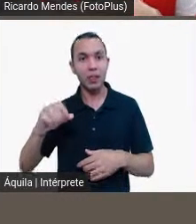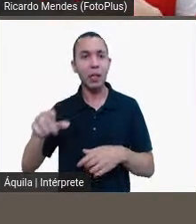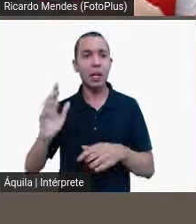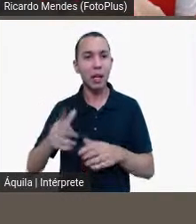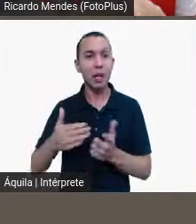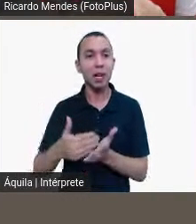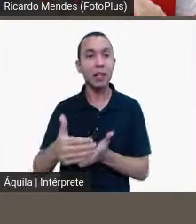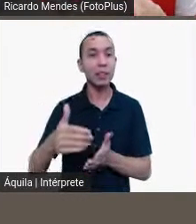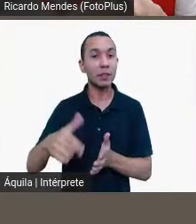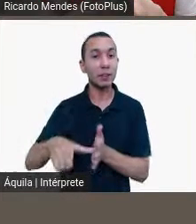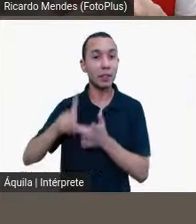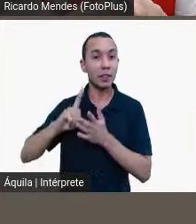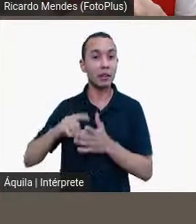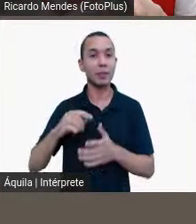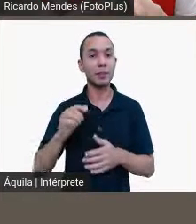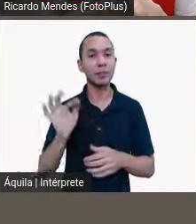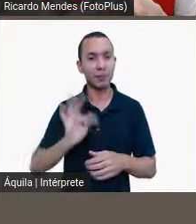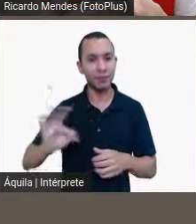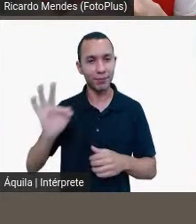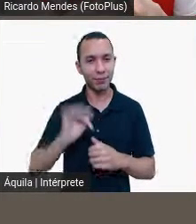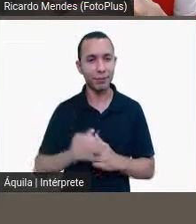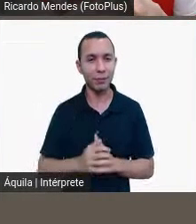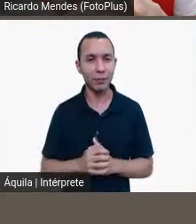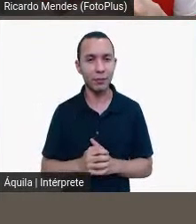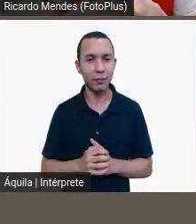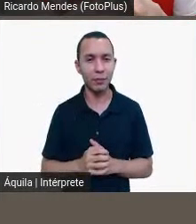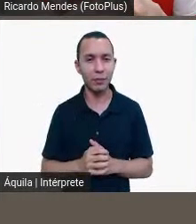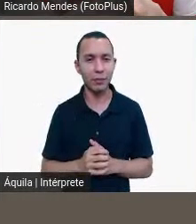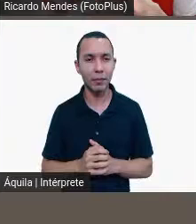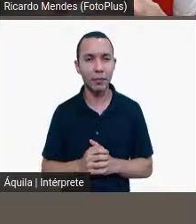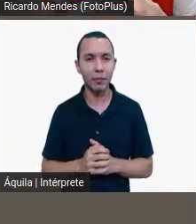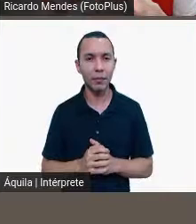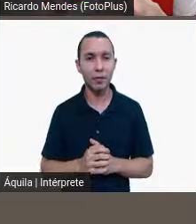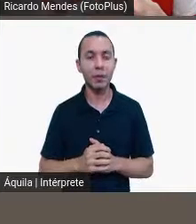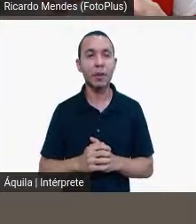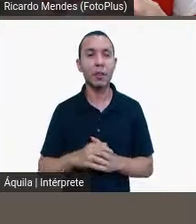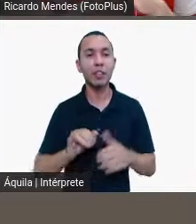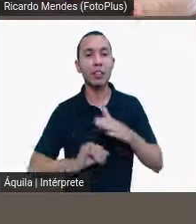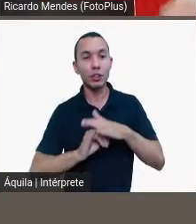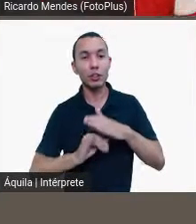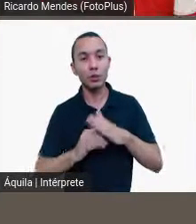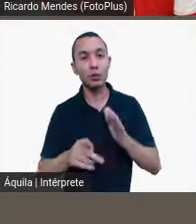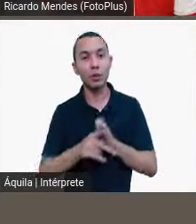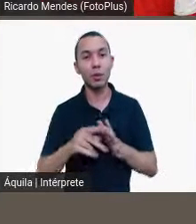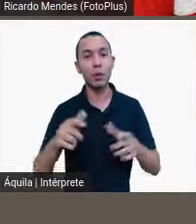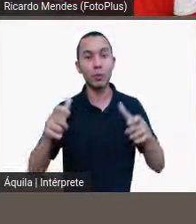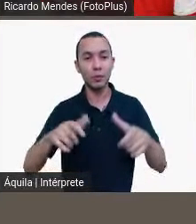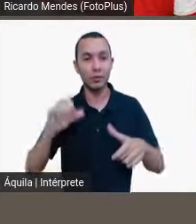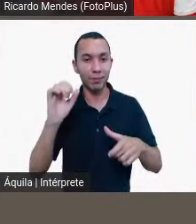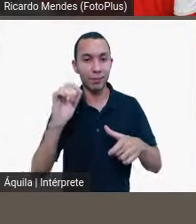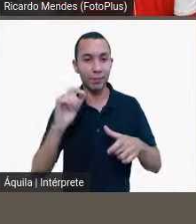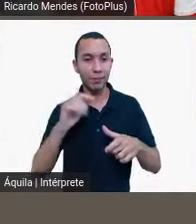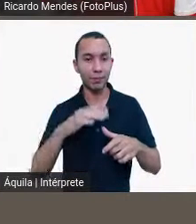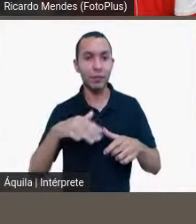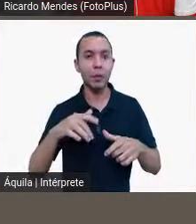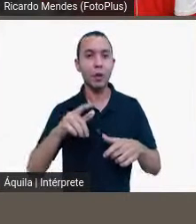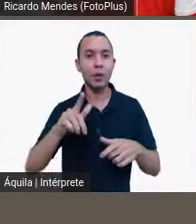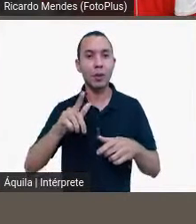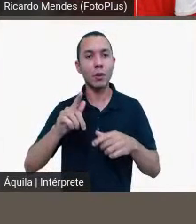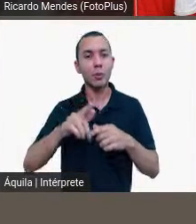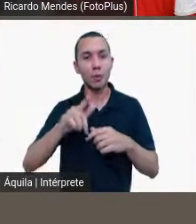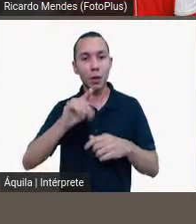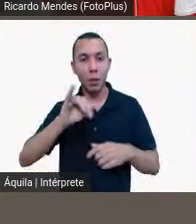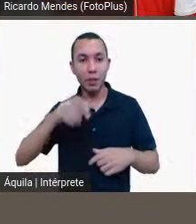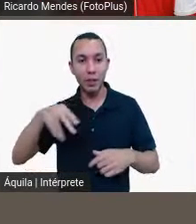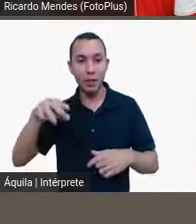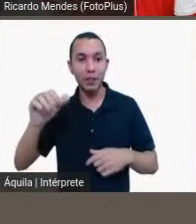desse conjunto está em aberto, mas é marcado por recuperação de repertórios autorais e por estudos regionais, como Goiânia, Recife e outros. E